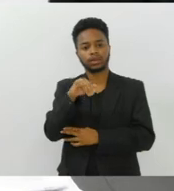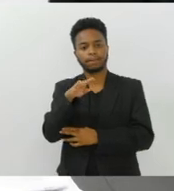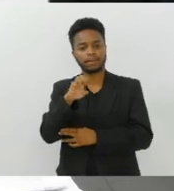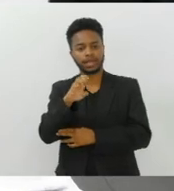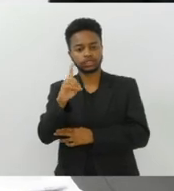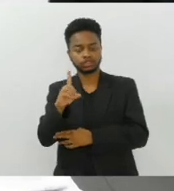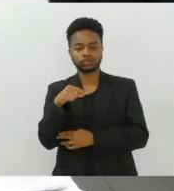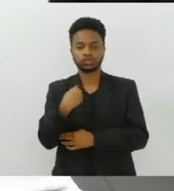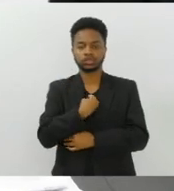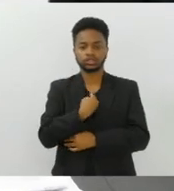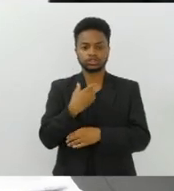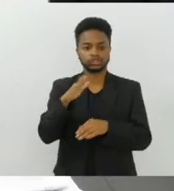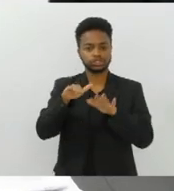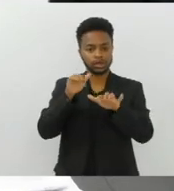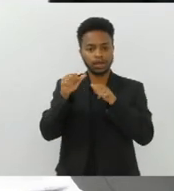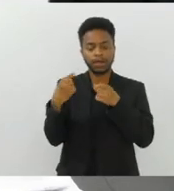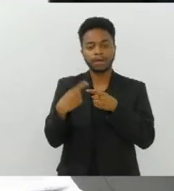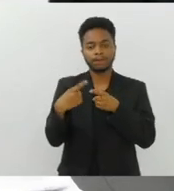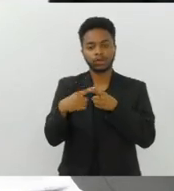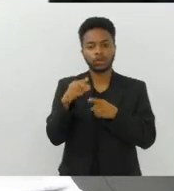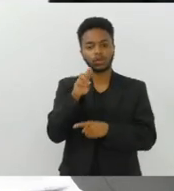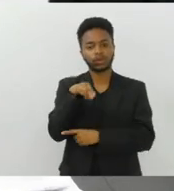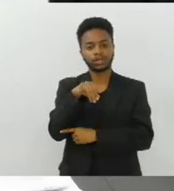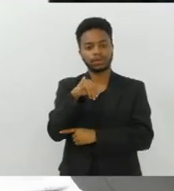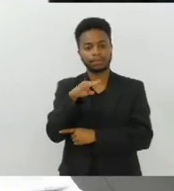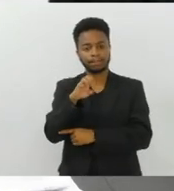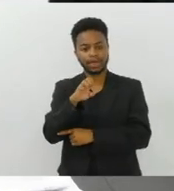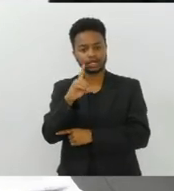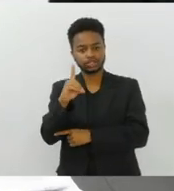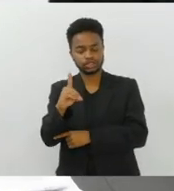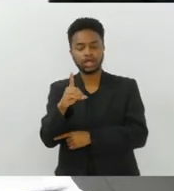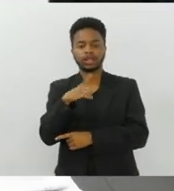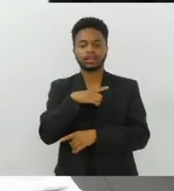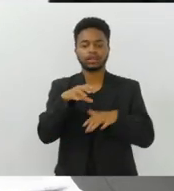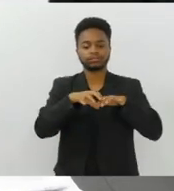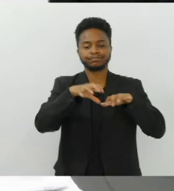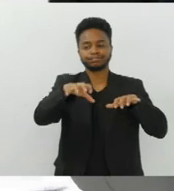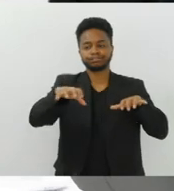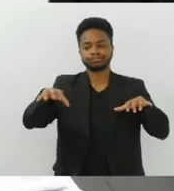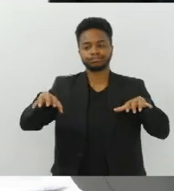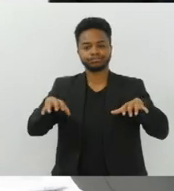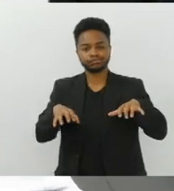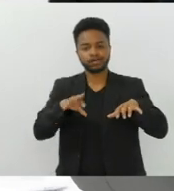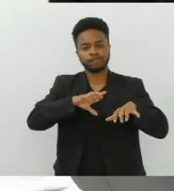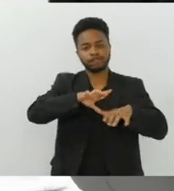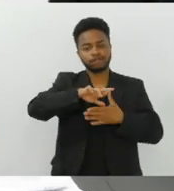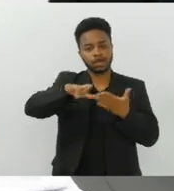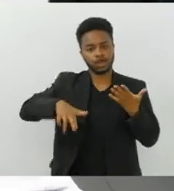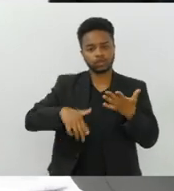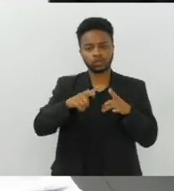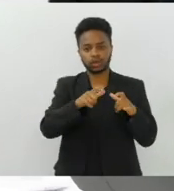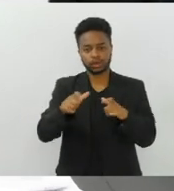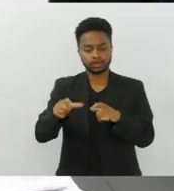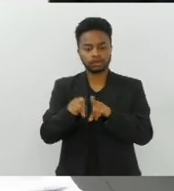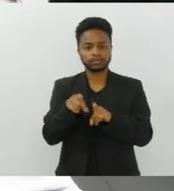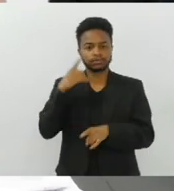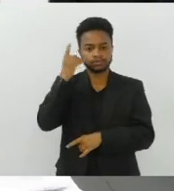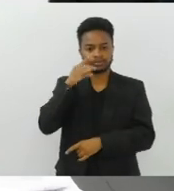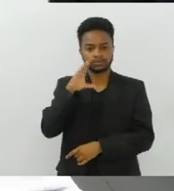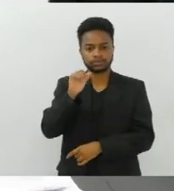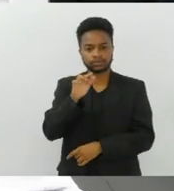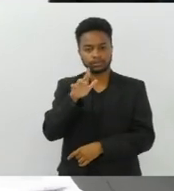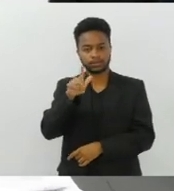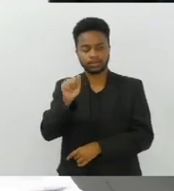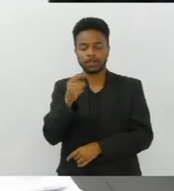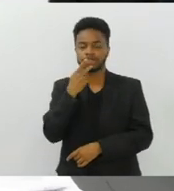que a Unimed ela se dissipa em todo o estado do Rio de Janeiro, né? Me lembro que a deputada Carla, por exemplo, falou da Unimed